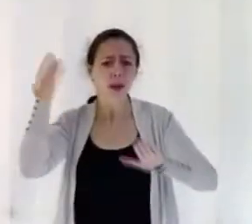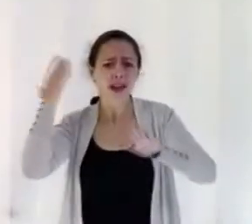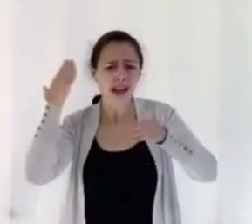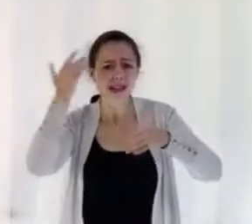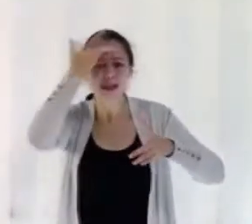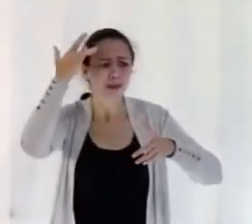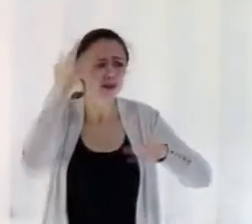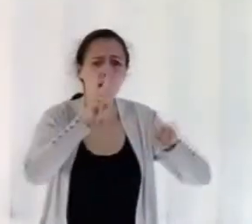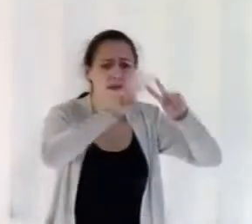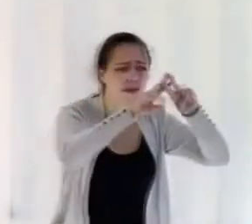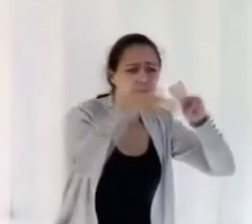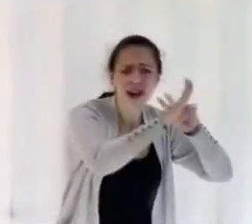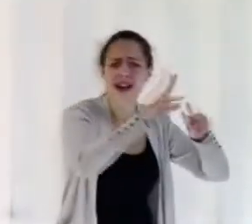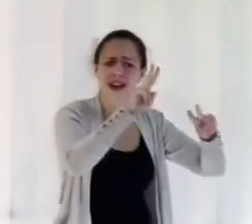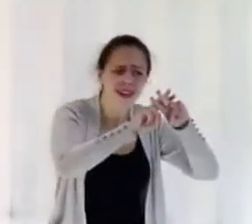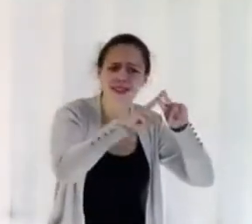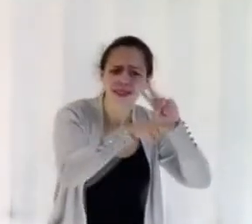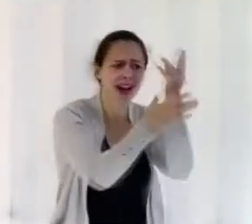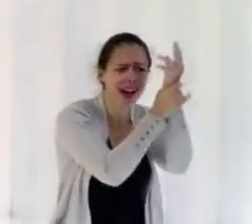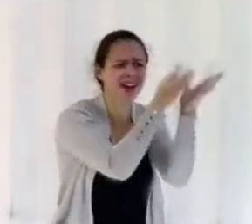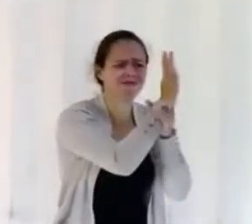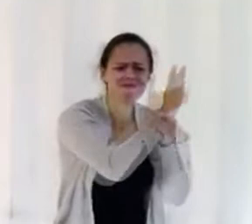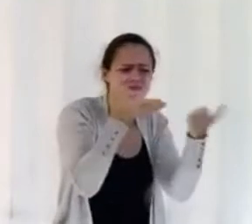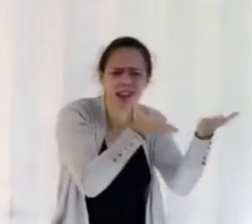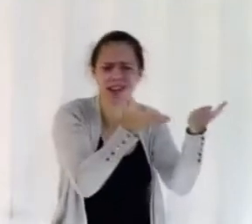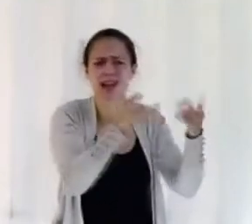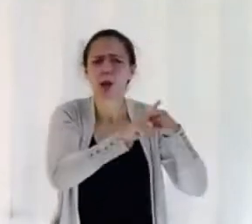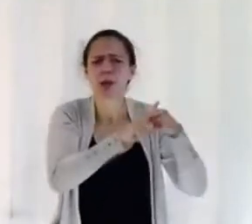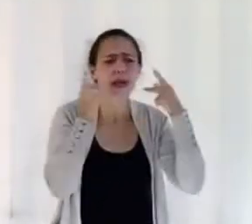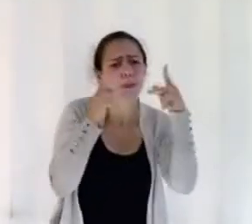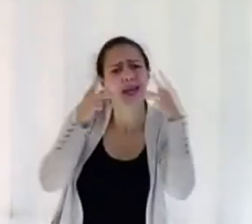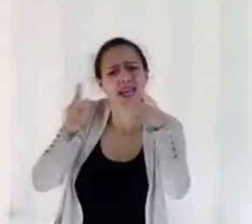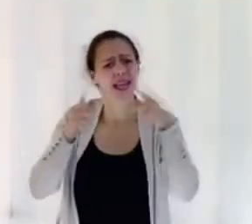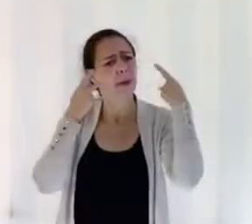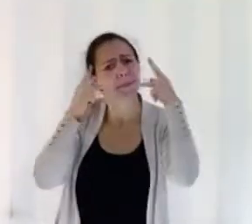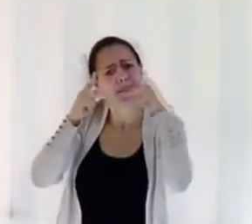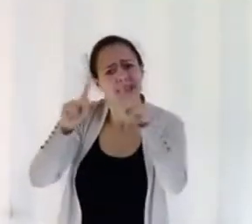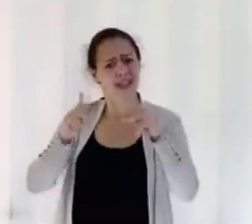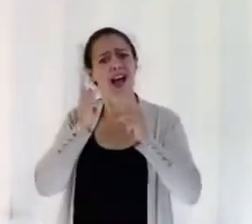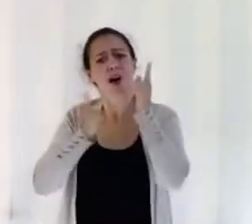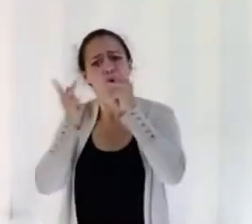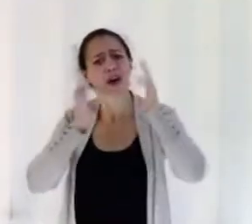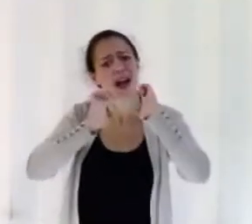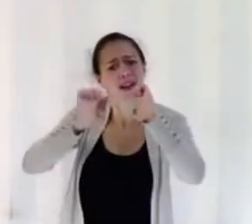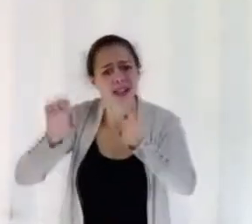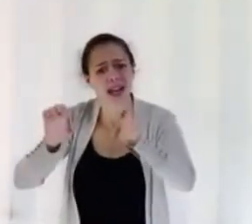eram perseguidos, falando que nosso amor fraternal precisa se estender a esses